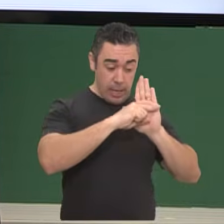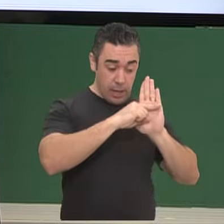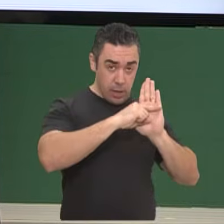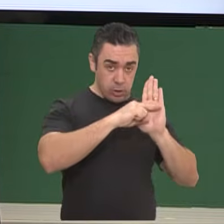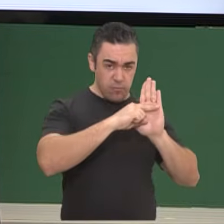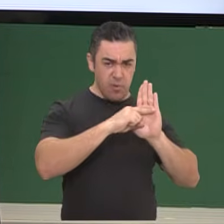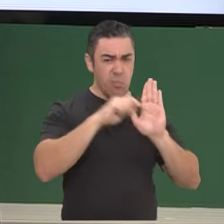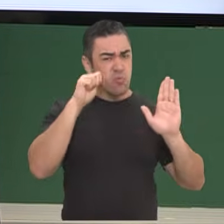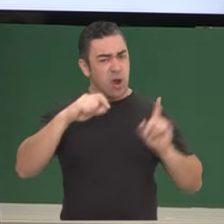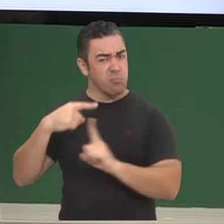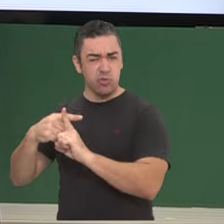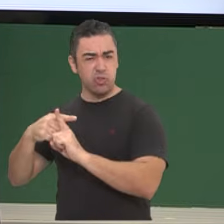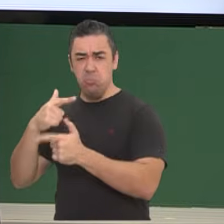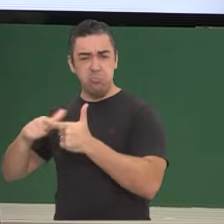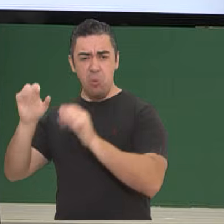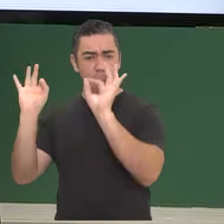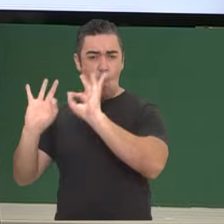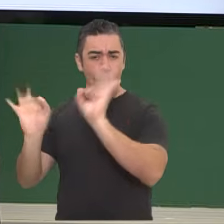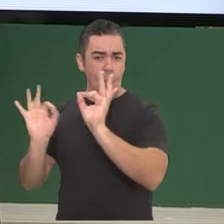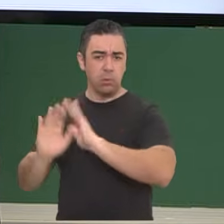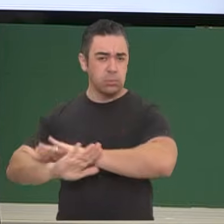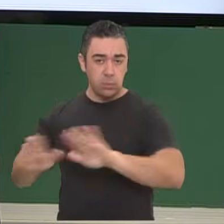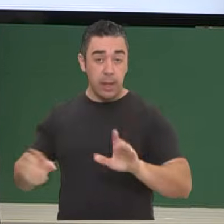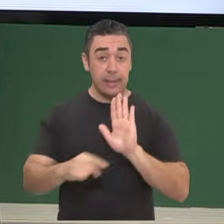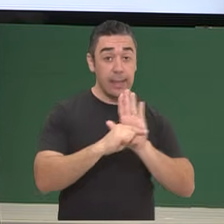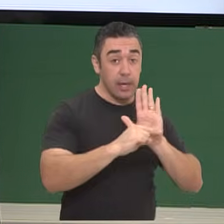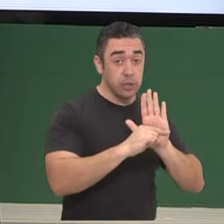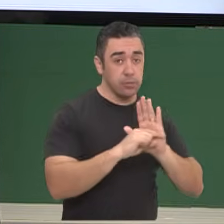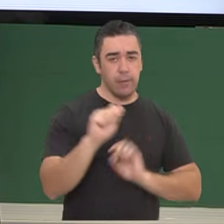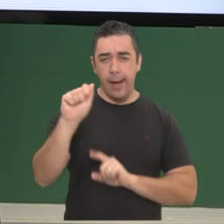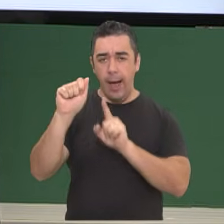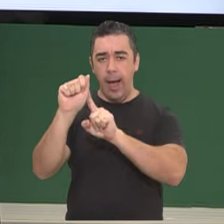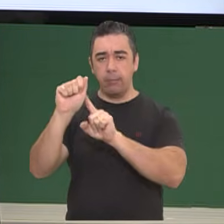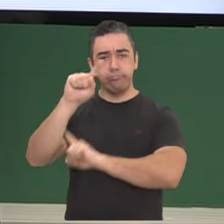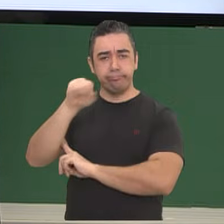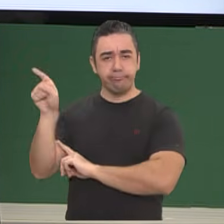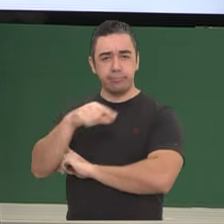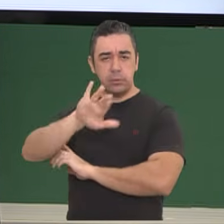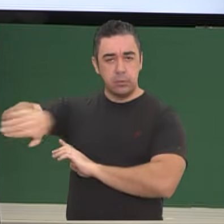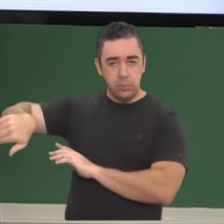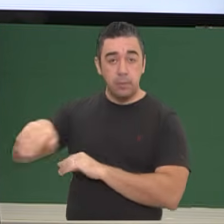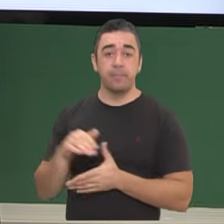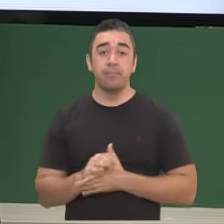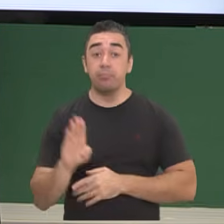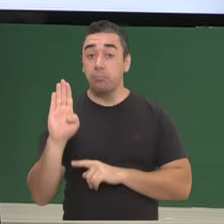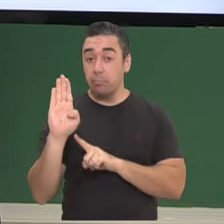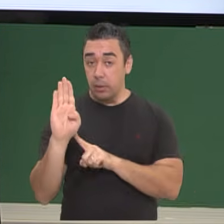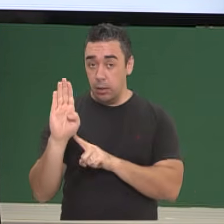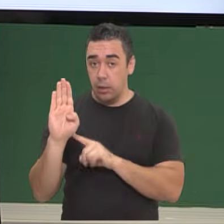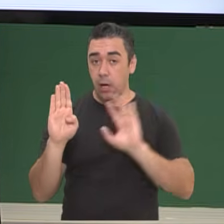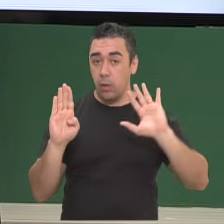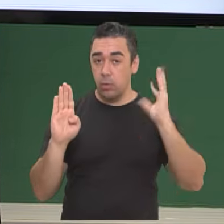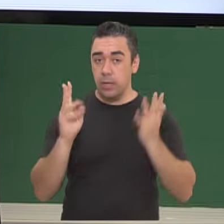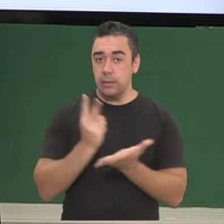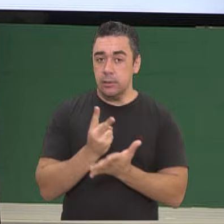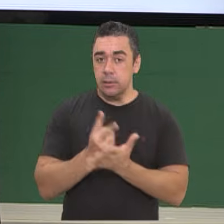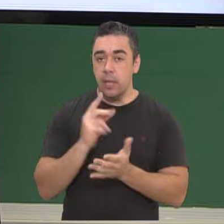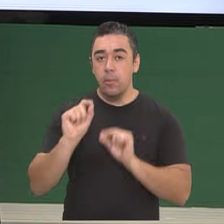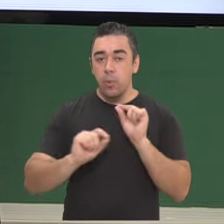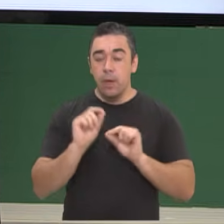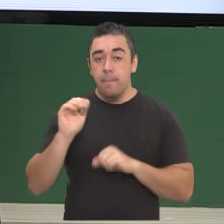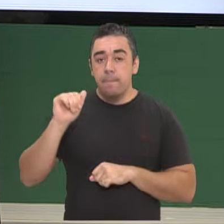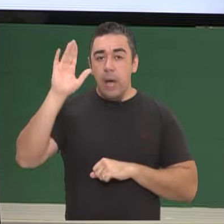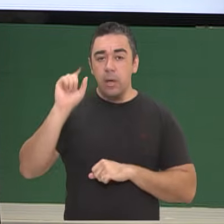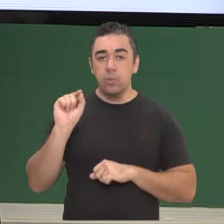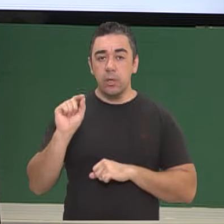mulheres positivo não têm esse problema, ok? Então, negativo. Letra A já não é. Letra B. Ocorre com mais frequência e maior